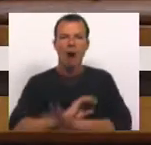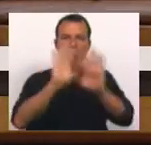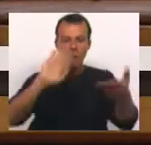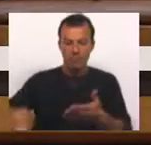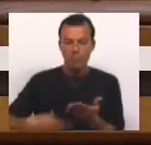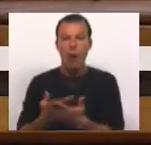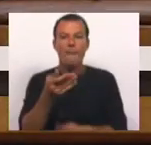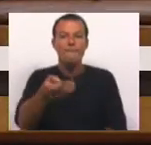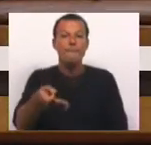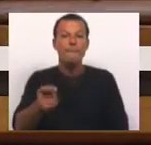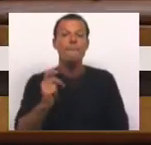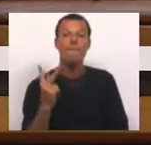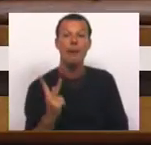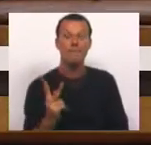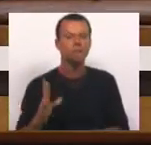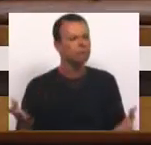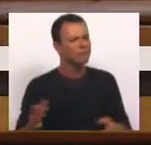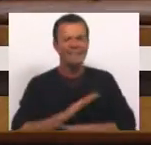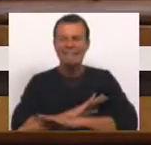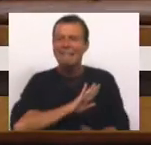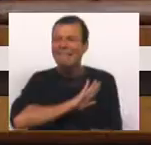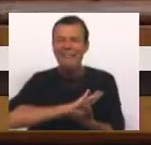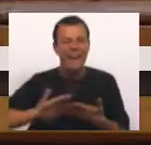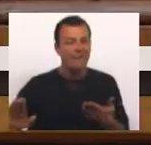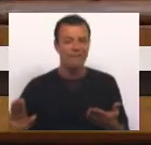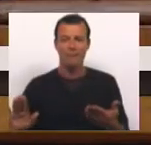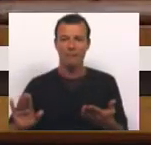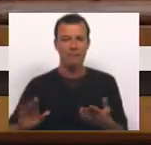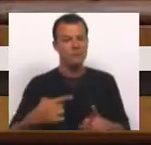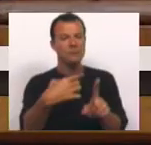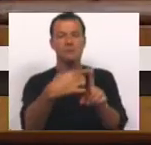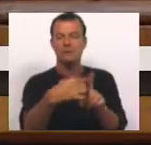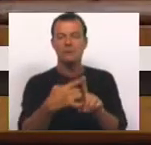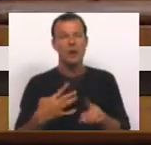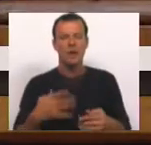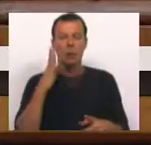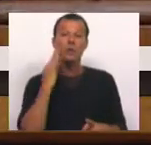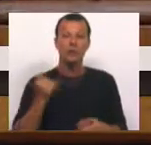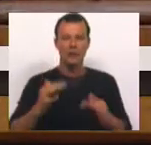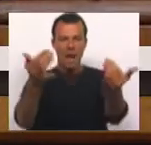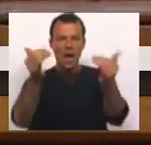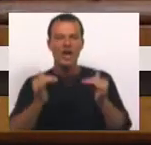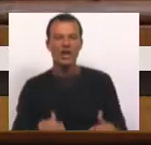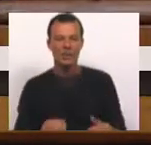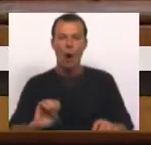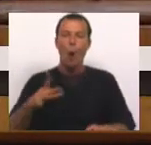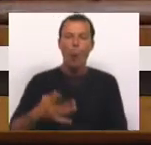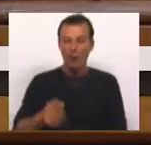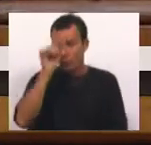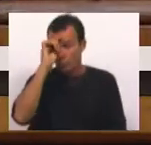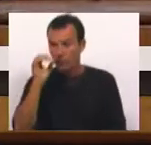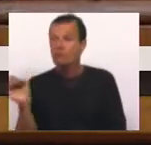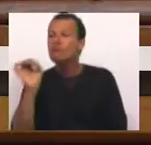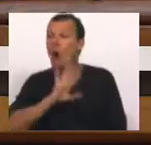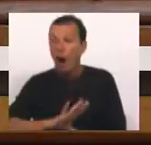do PEV em nada, em absolutamente nada, contribui para reduzir, aligeirar ou